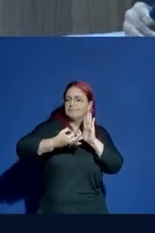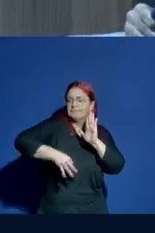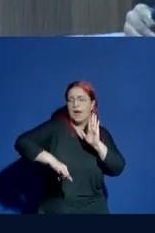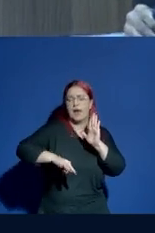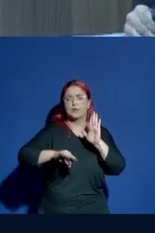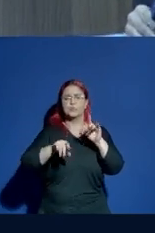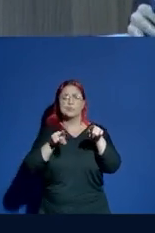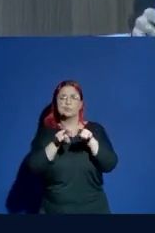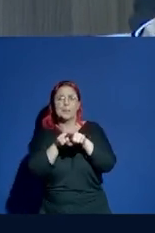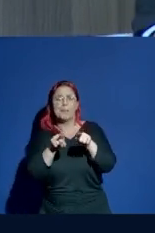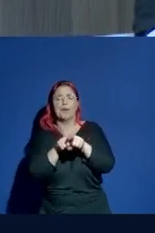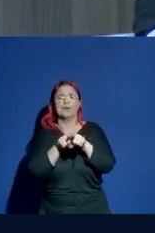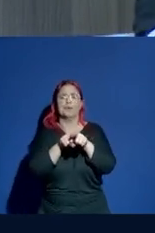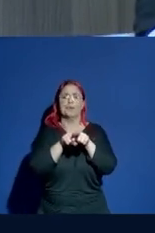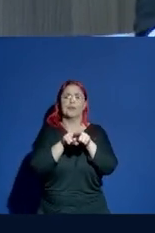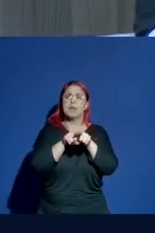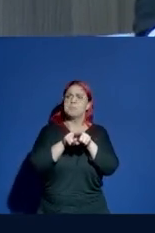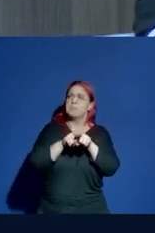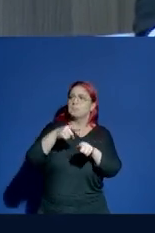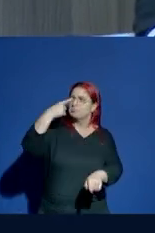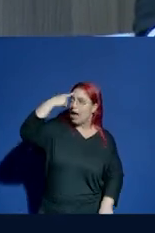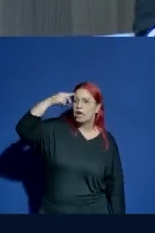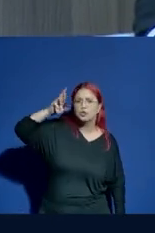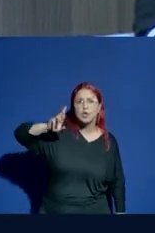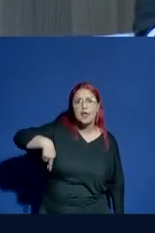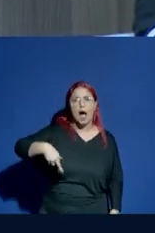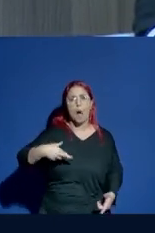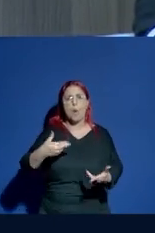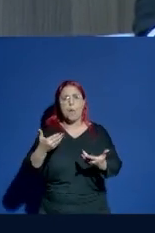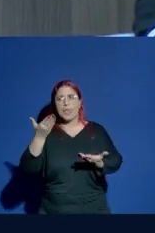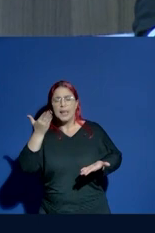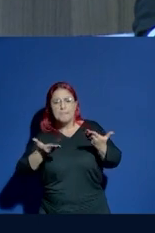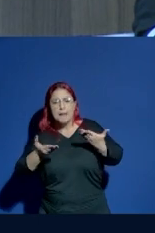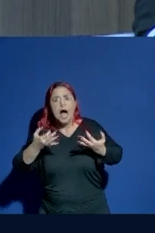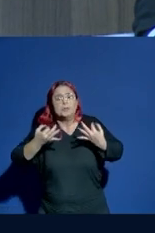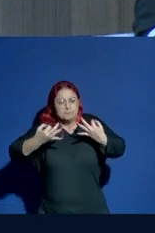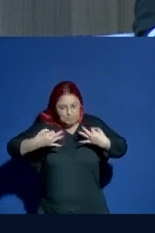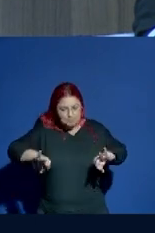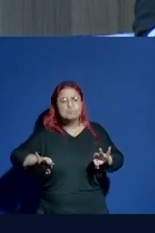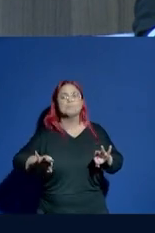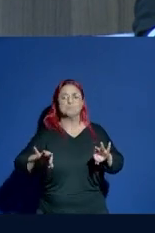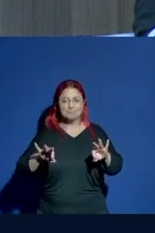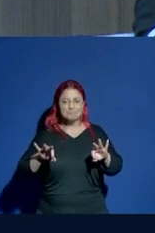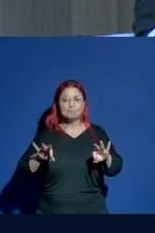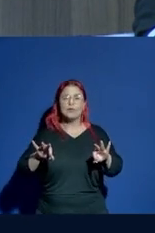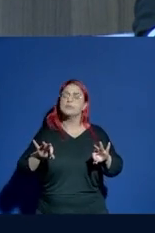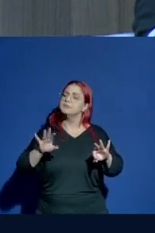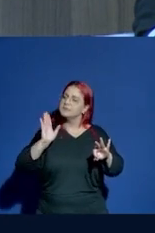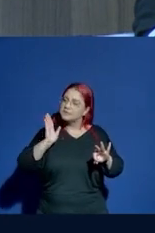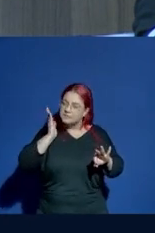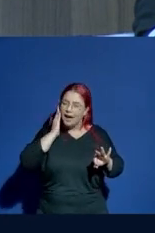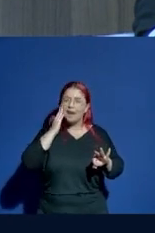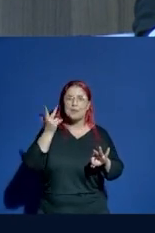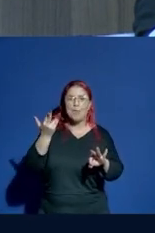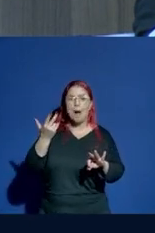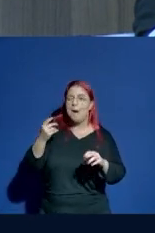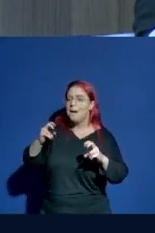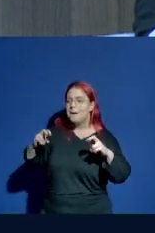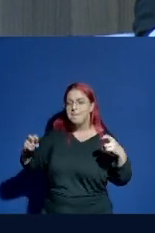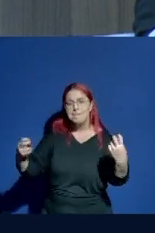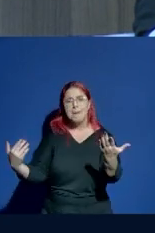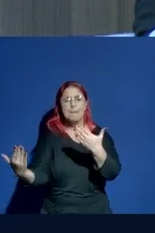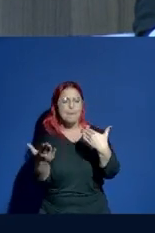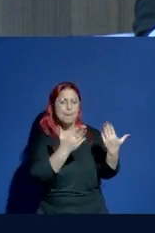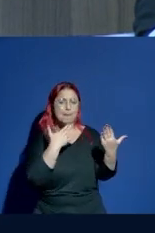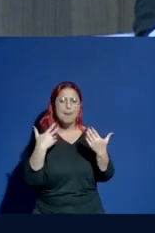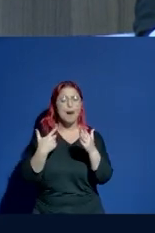político racional equilibrado aquele que senta na mesa para poder discutir os problemas